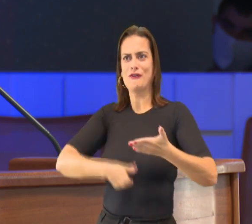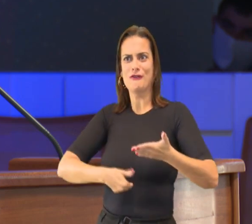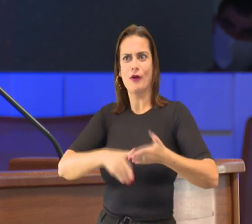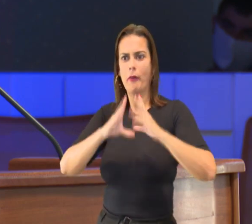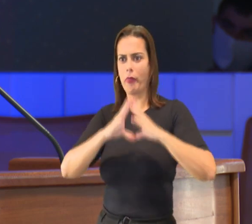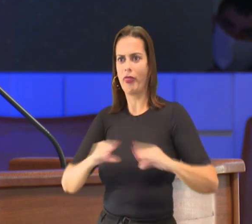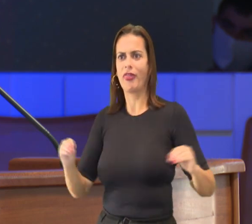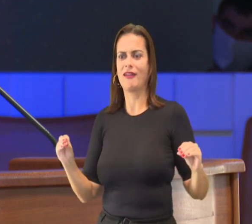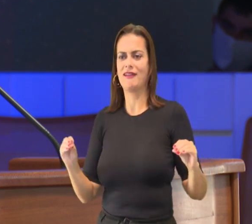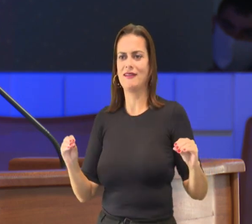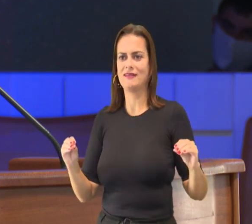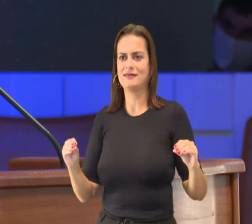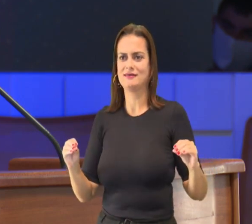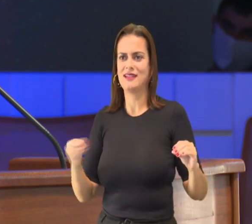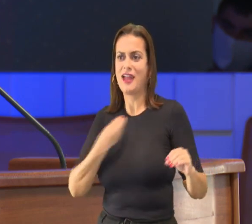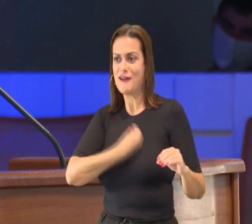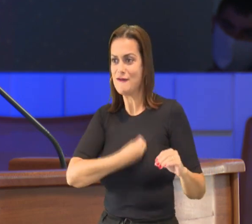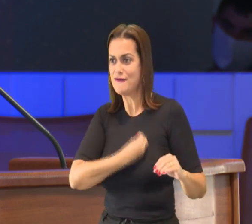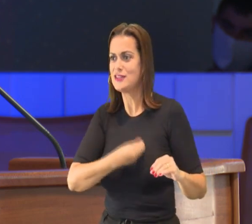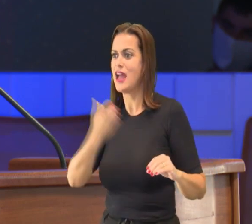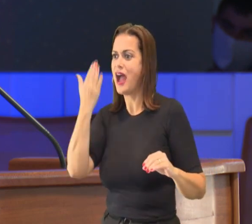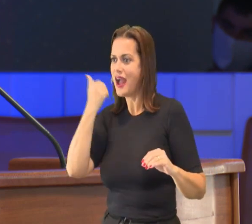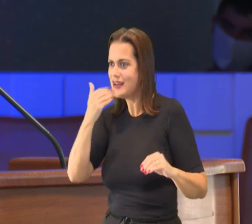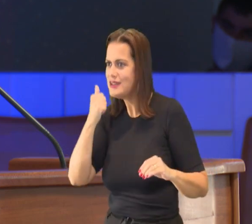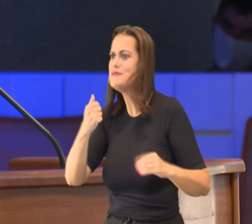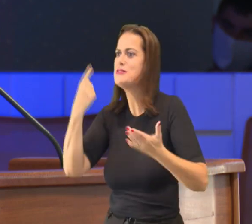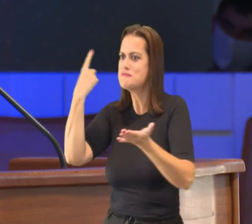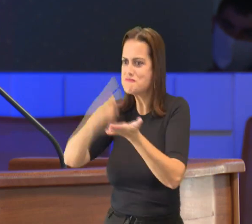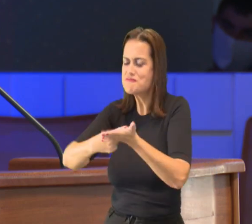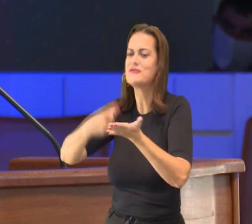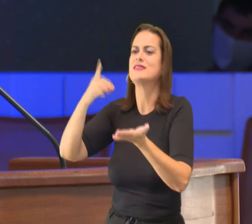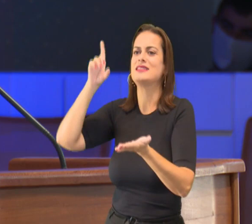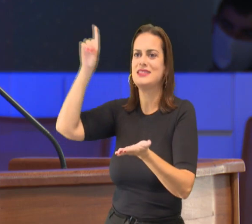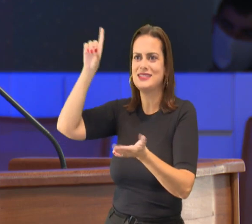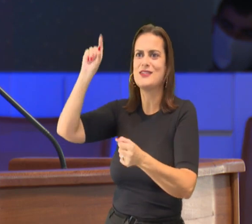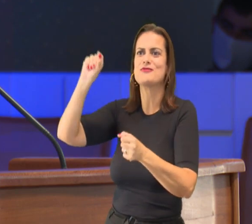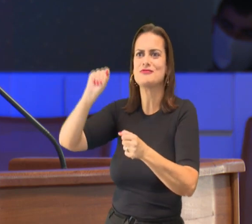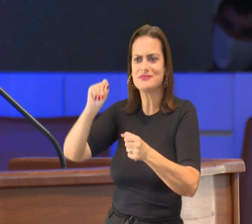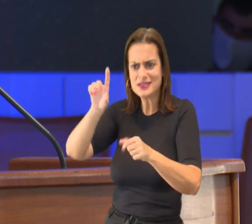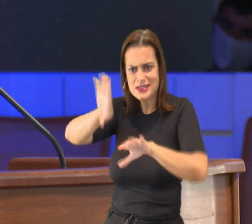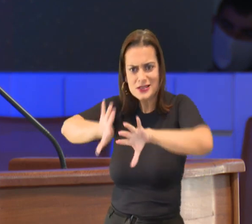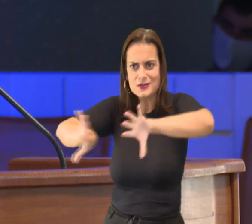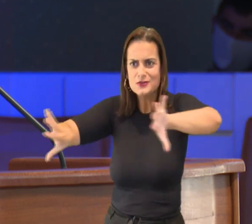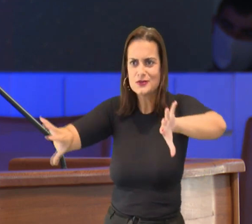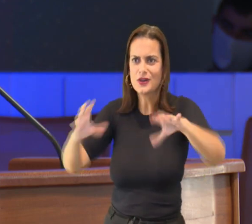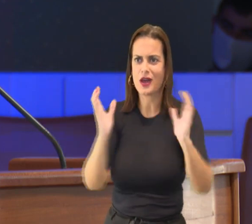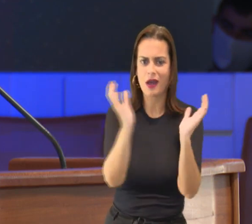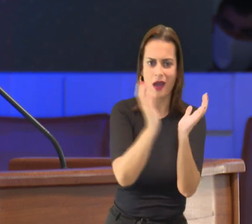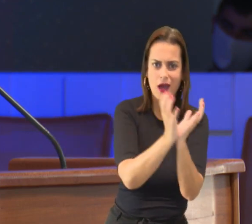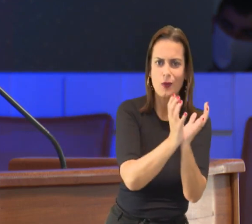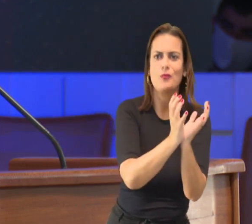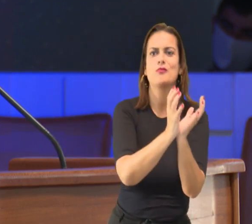própria vida. O seu alimento estaria garantido quando Ele faz esta distinção.